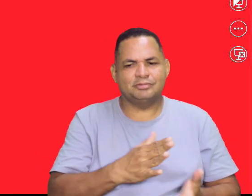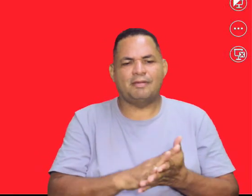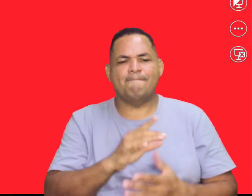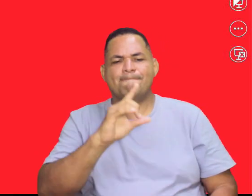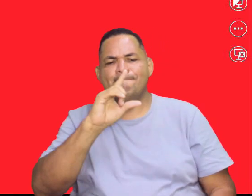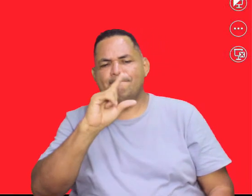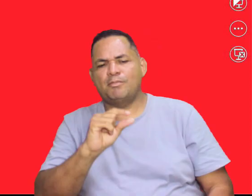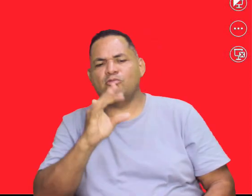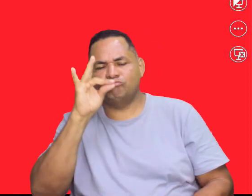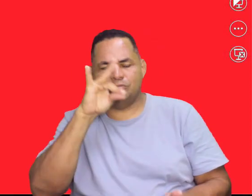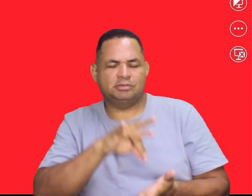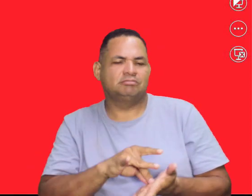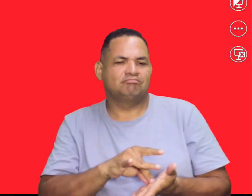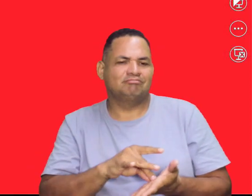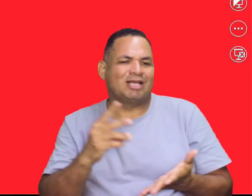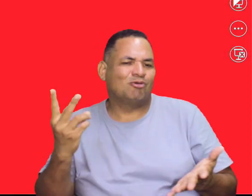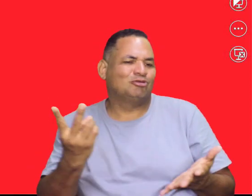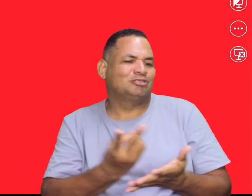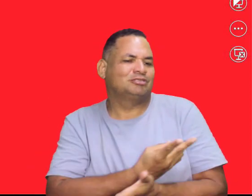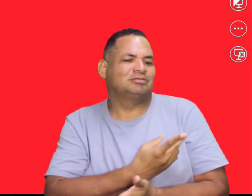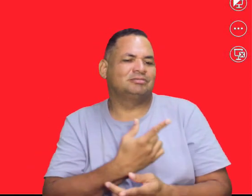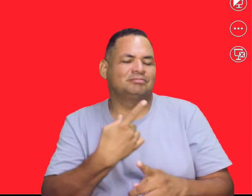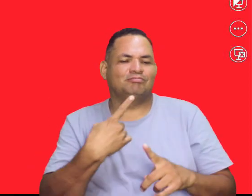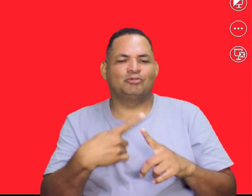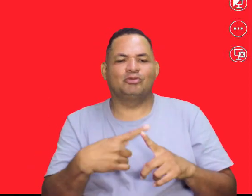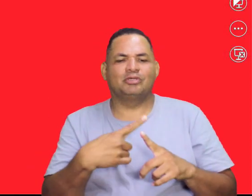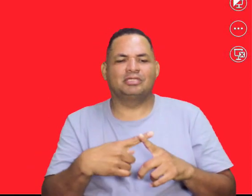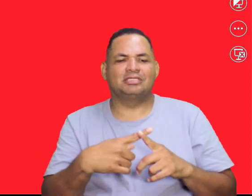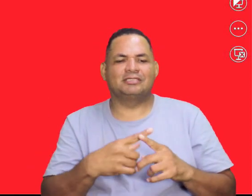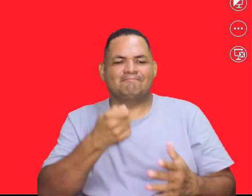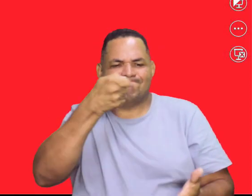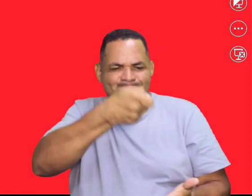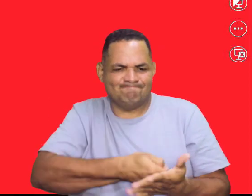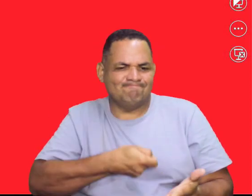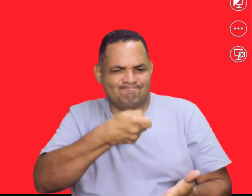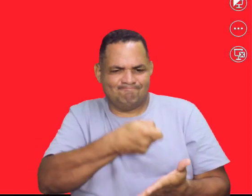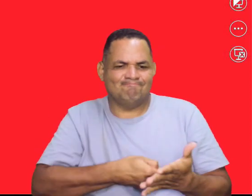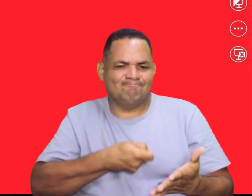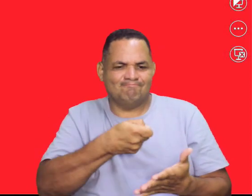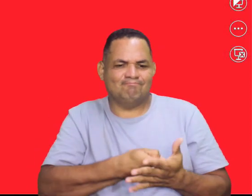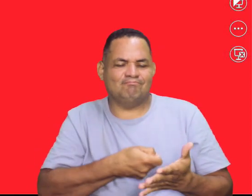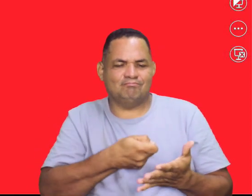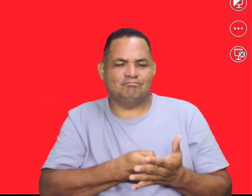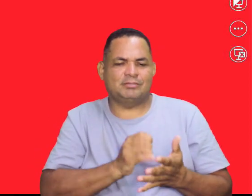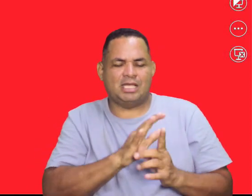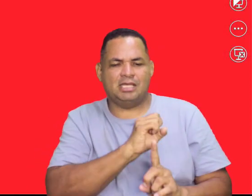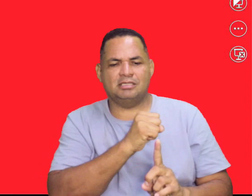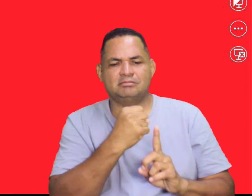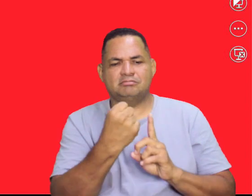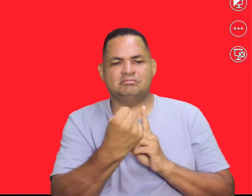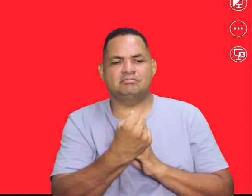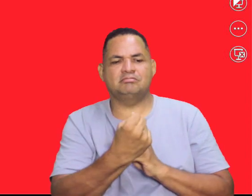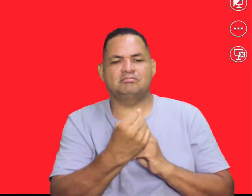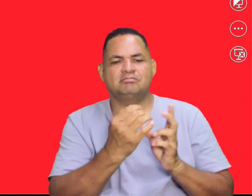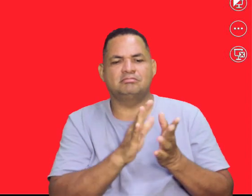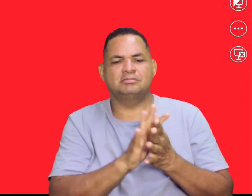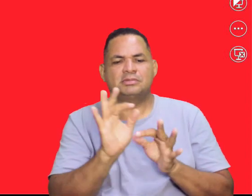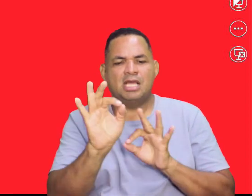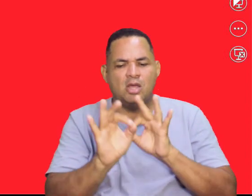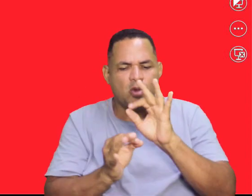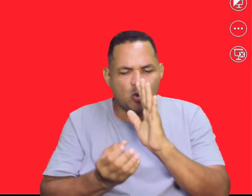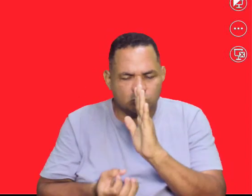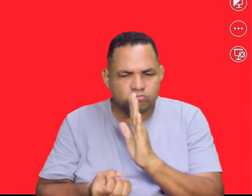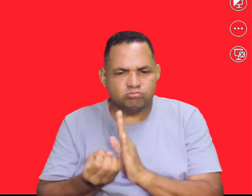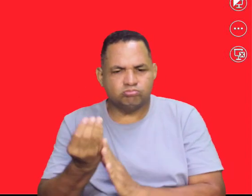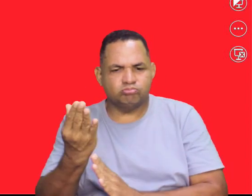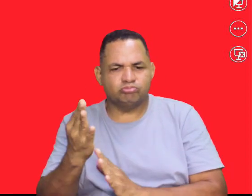realistas. Por quê, pessoal? Porque pregava que a sociedade ela vai ser